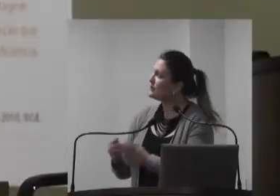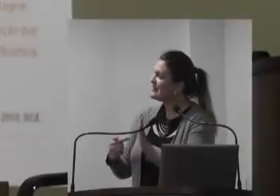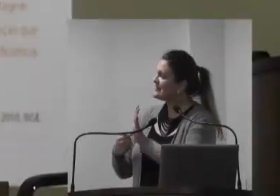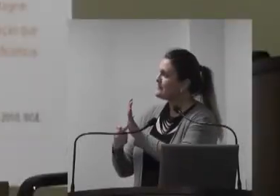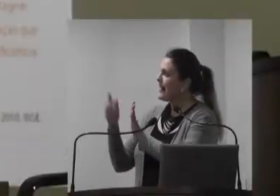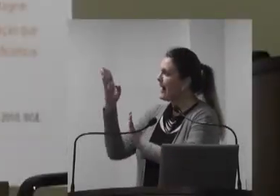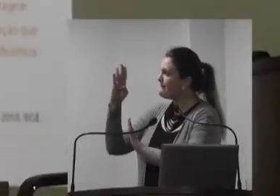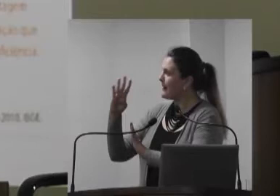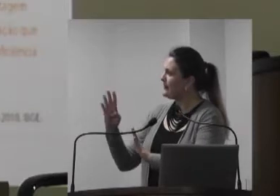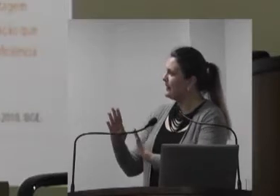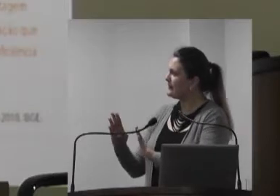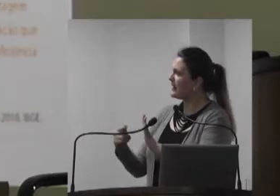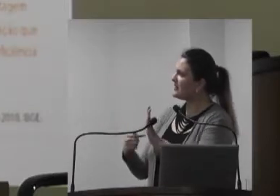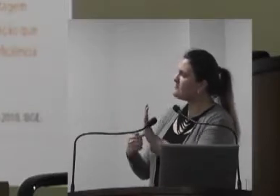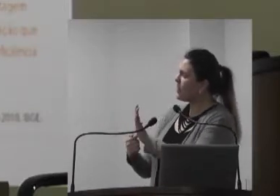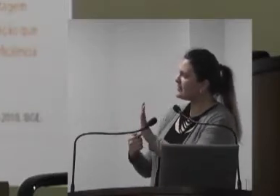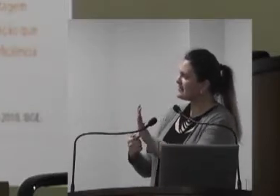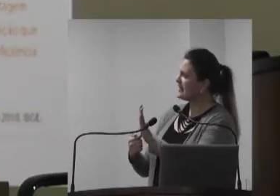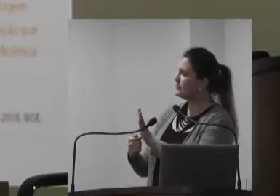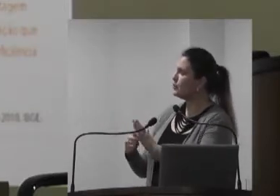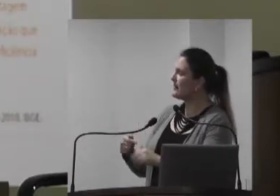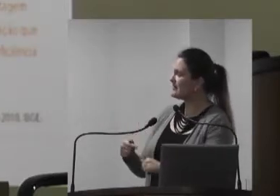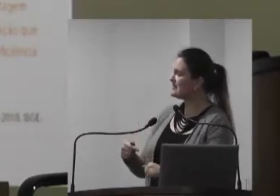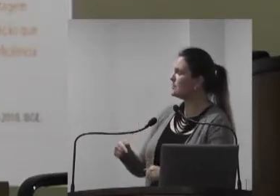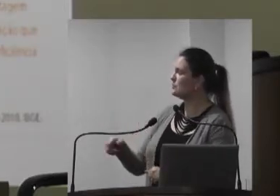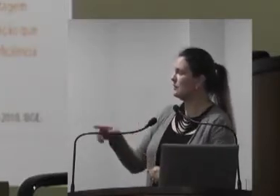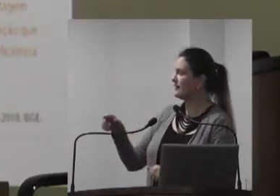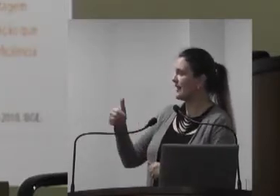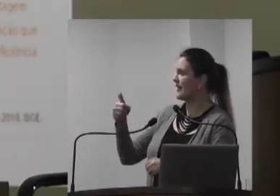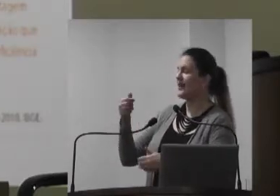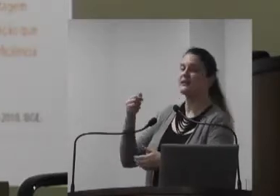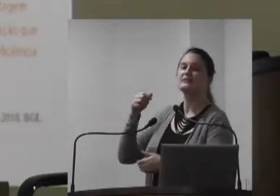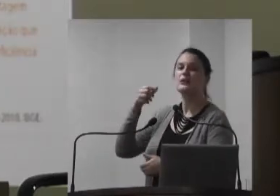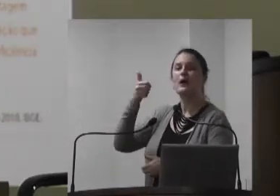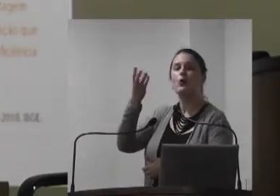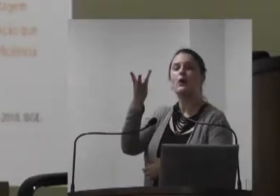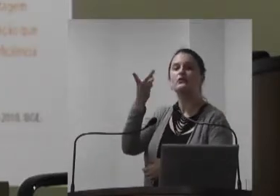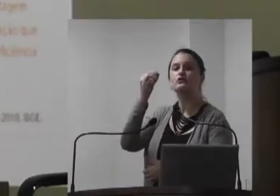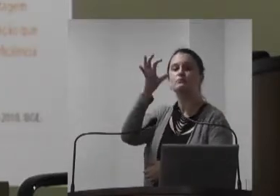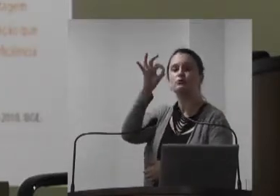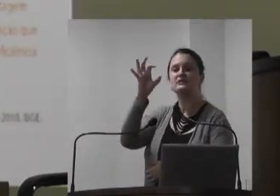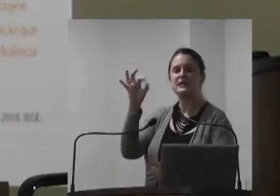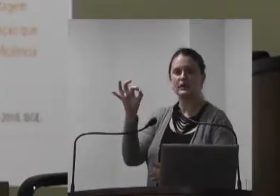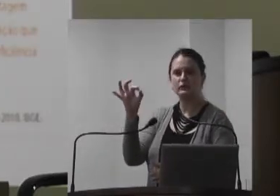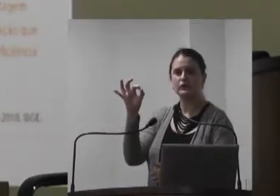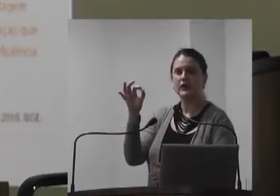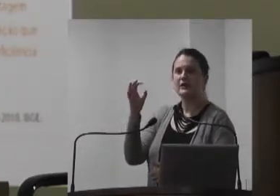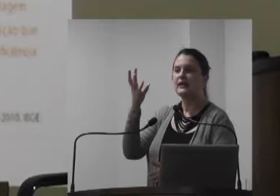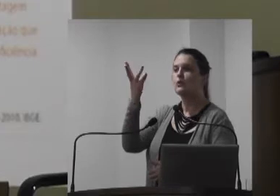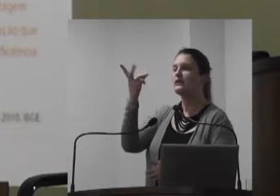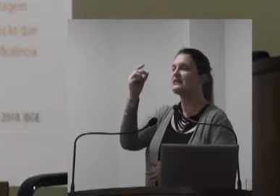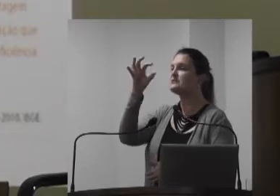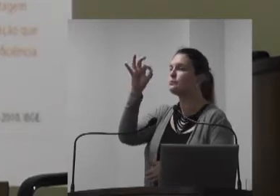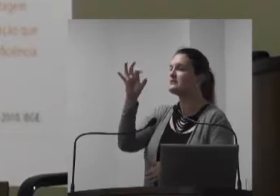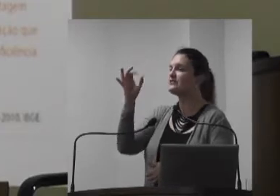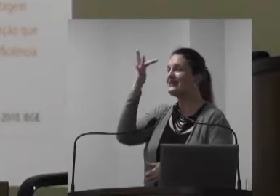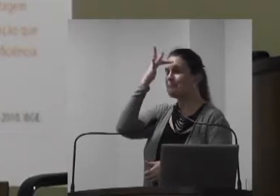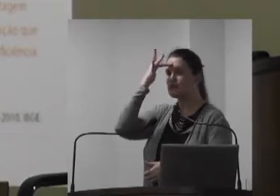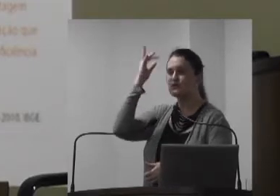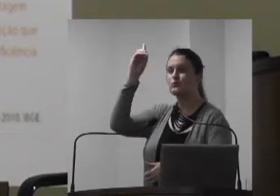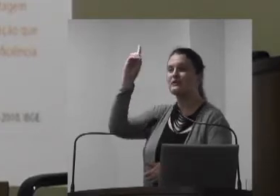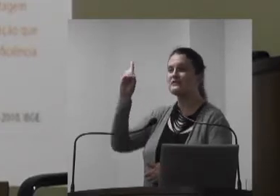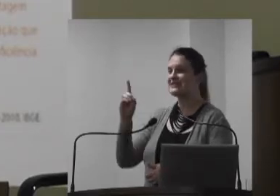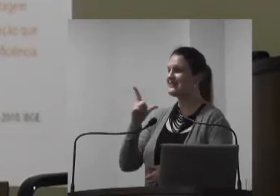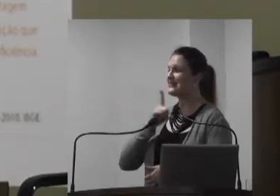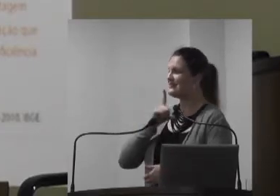assim, eu trouxe esse mapa, né, que mostra no Brasil, né, em relação a quantas por cento